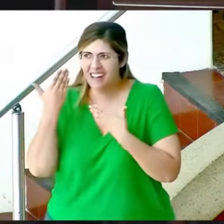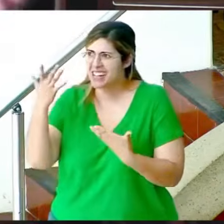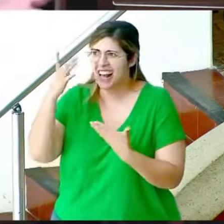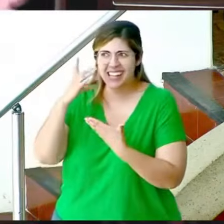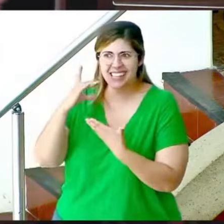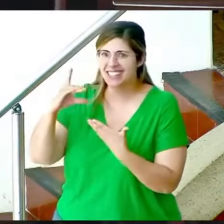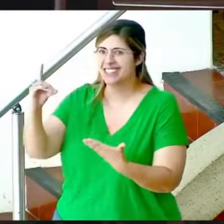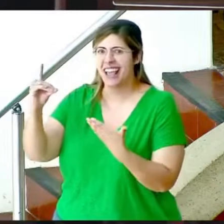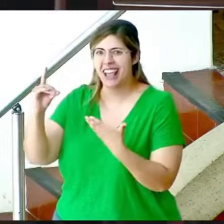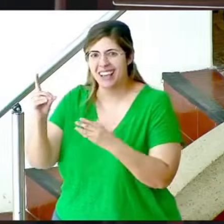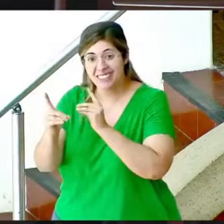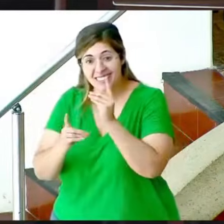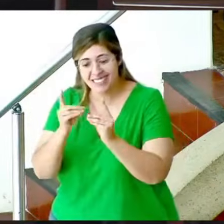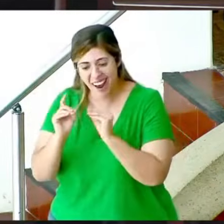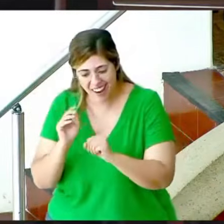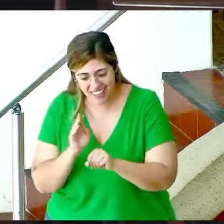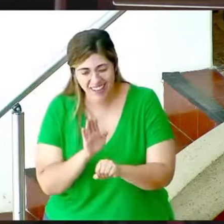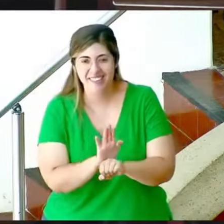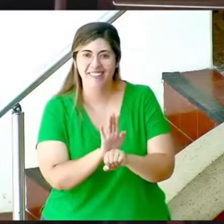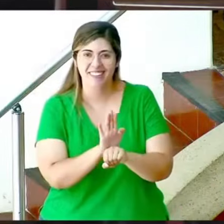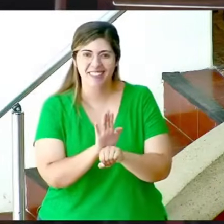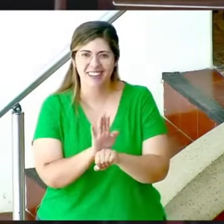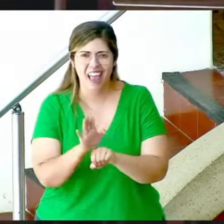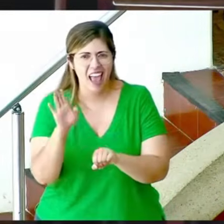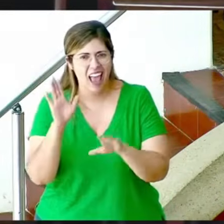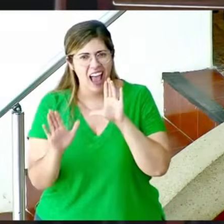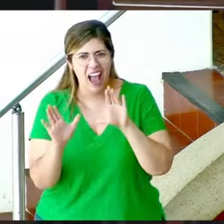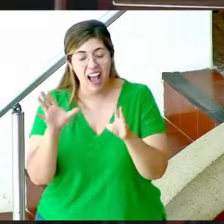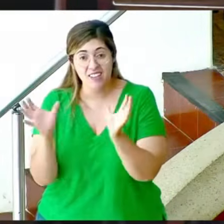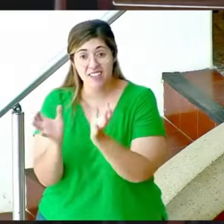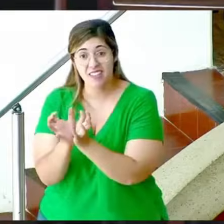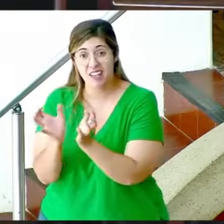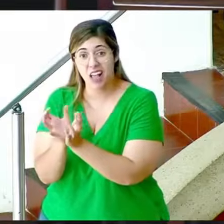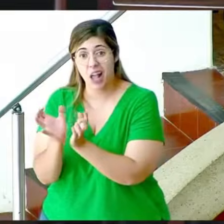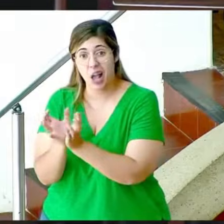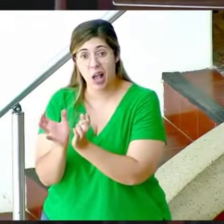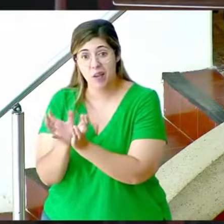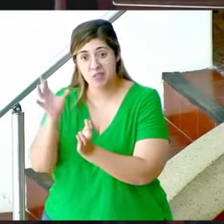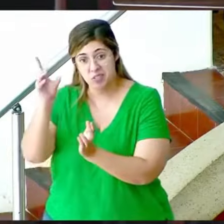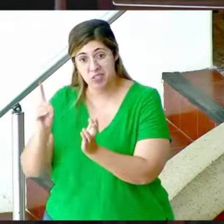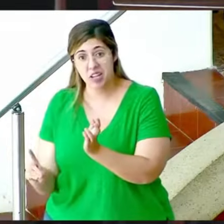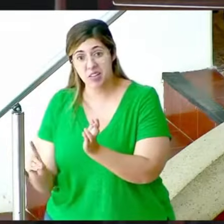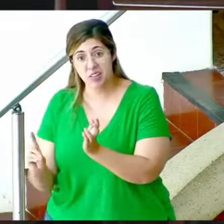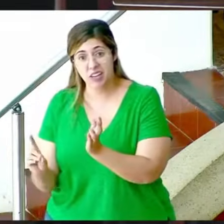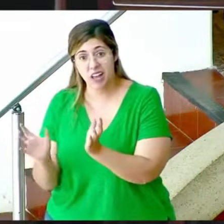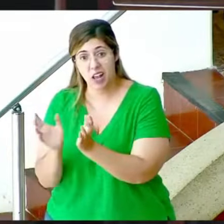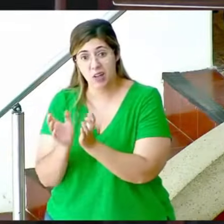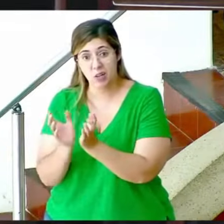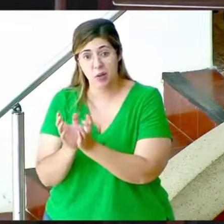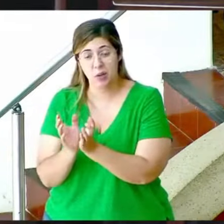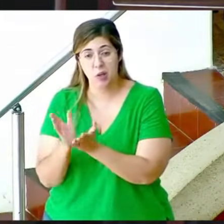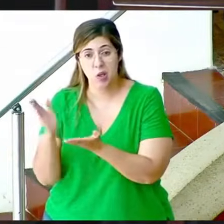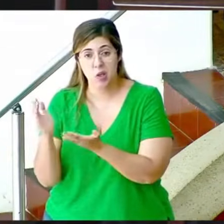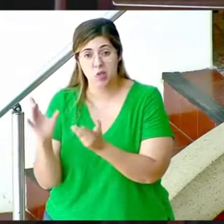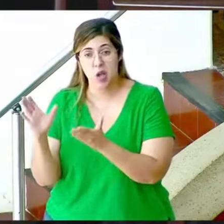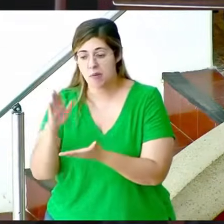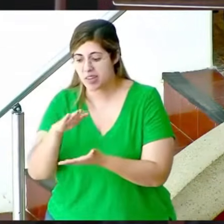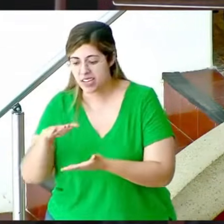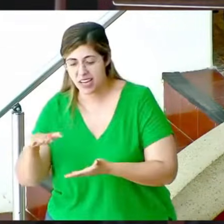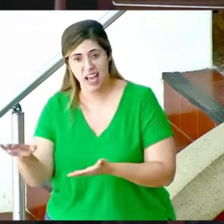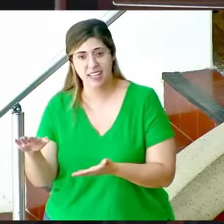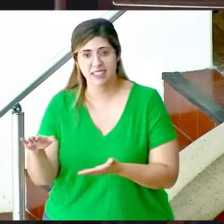vejo as sociedades internas com as suas diretorias trabalhando e trabalhando muito, mas muito mesmo, para que Deus seja glorificado, para que pessoas